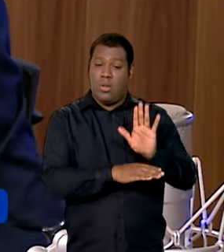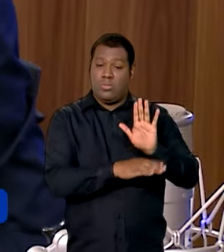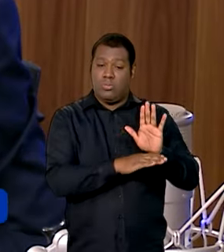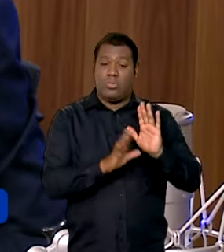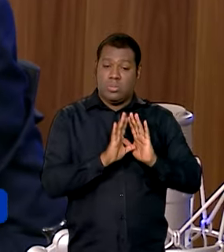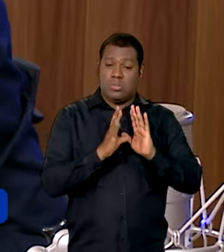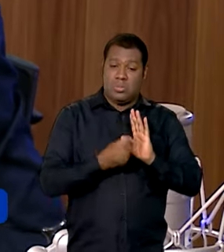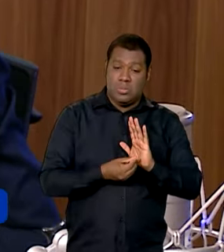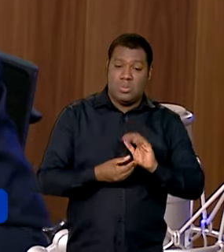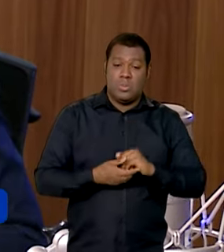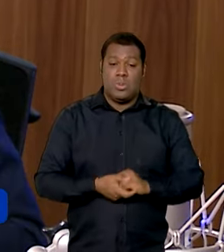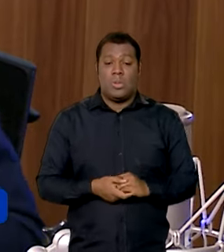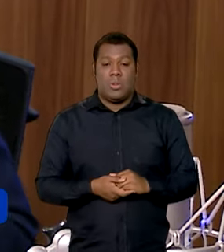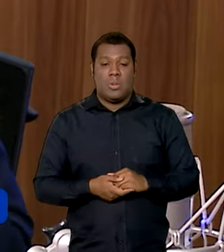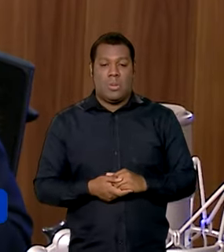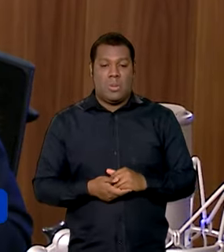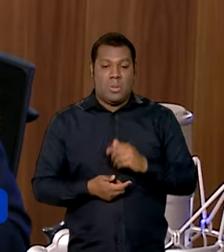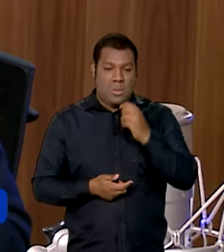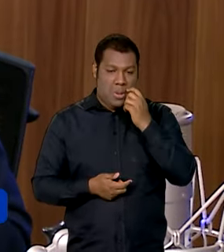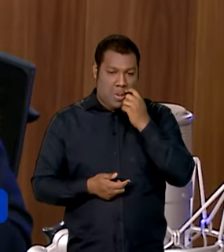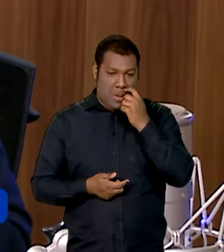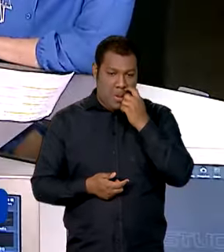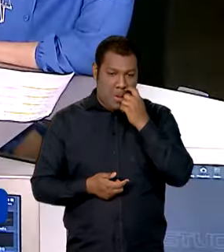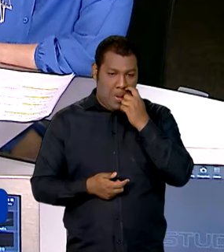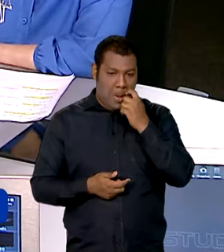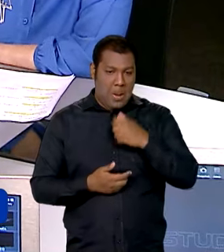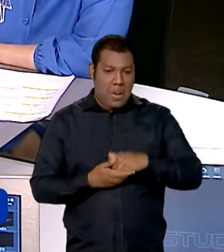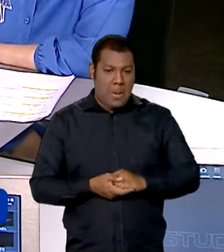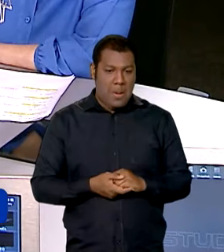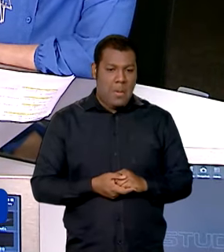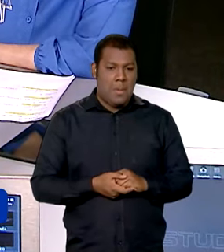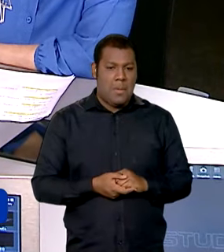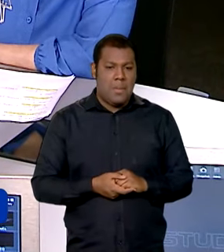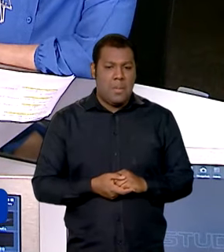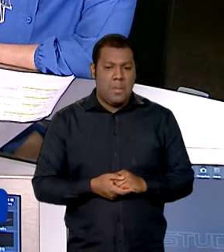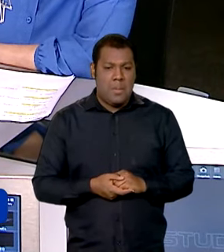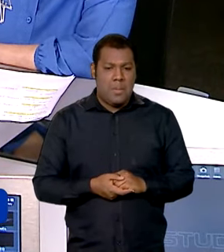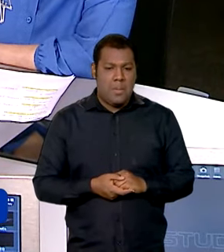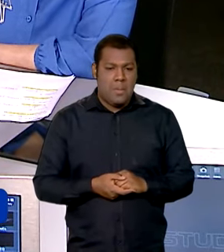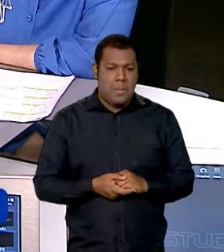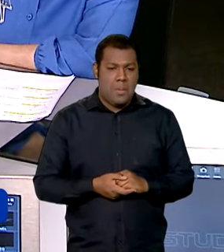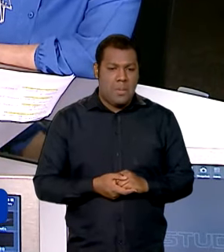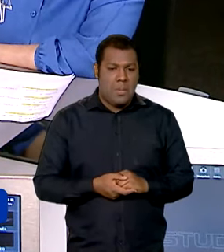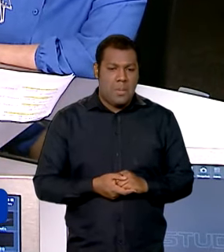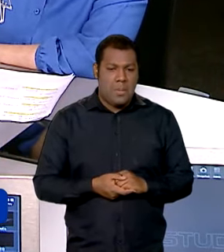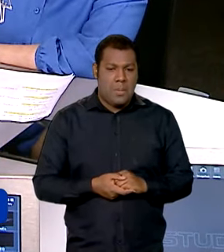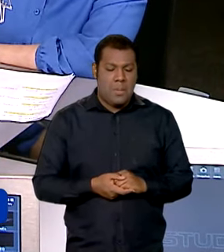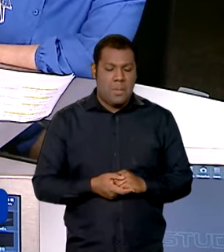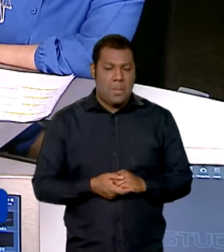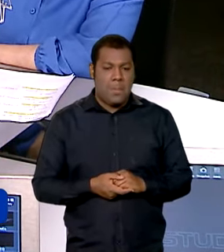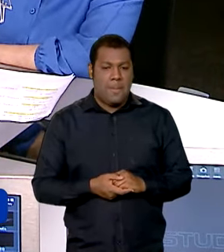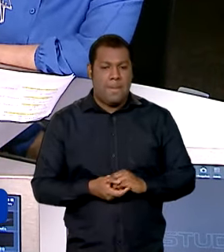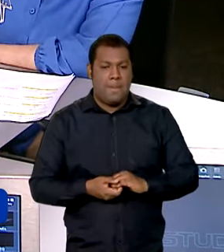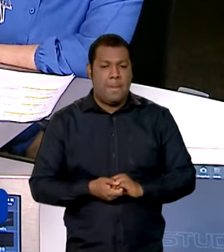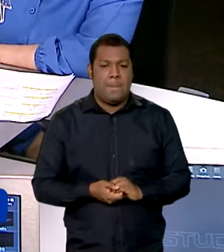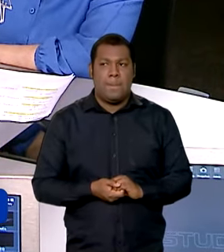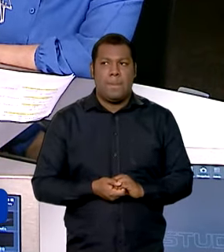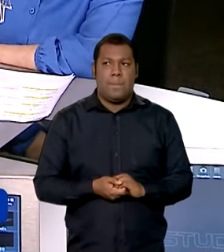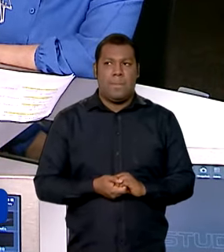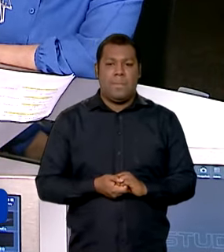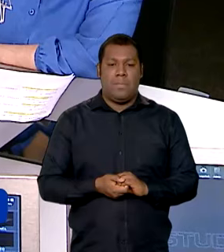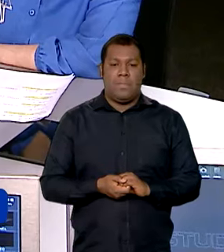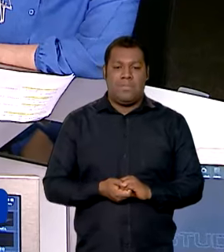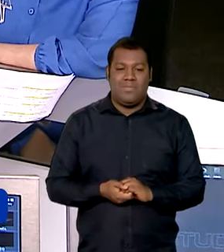pergunta que você me faz João Pedro tá aí não está não não está É eu acho que eu